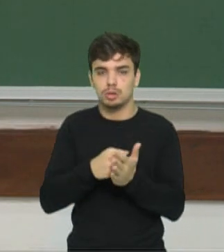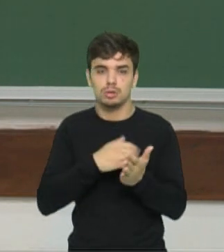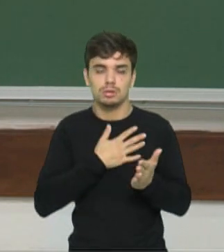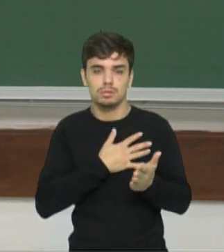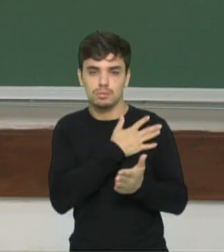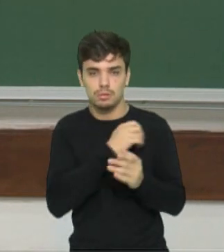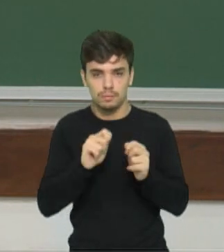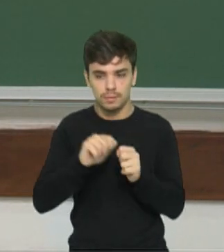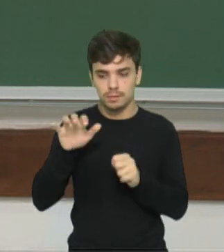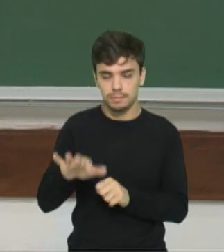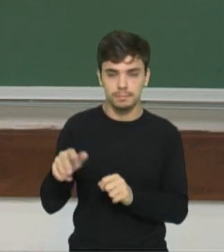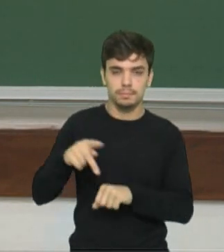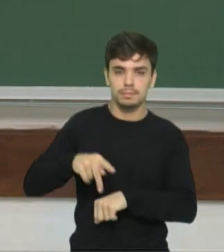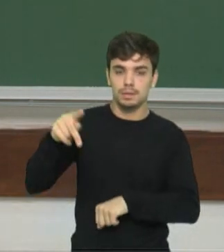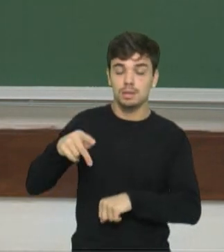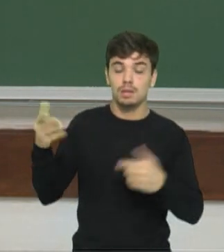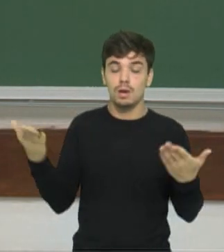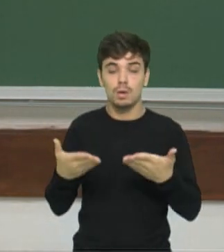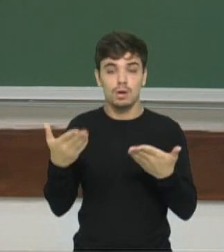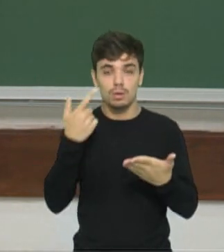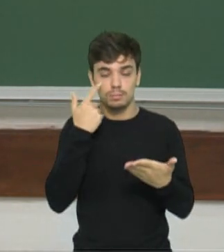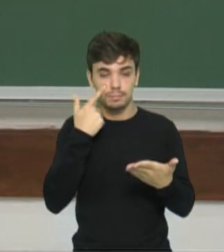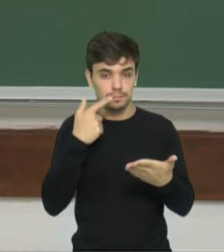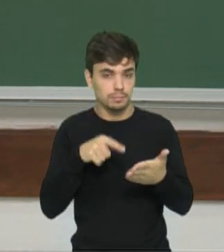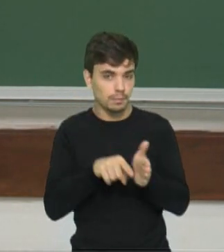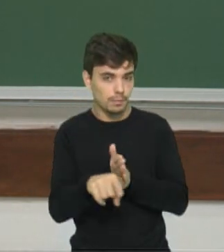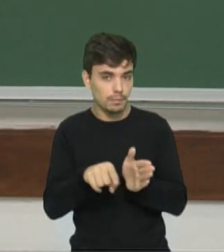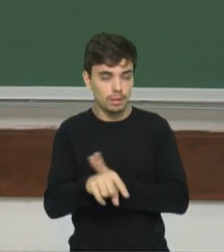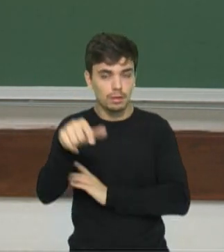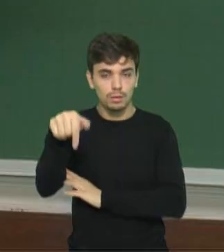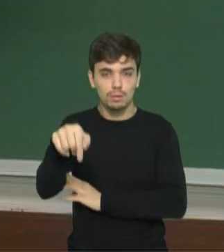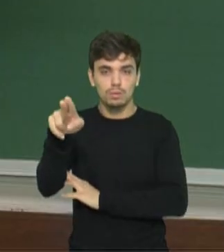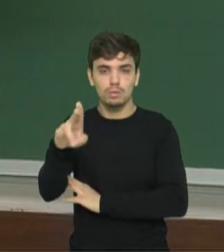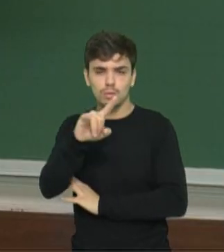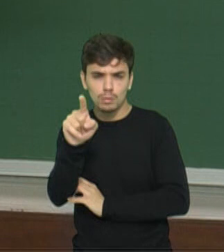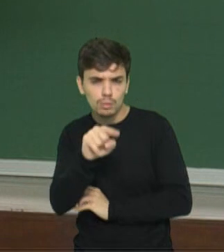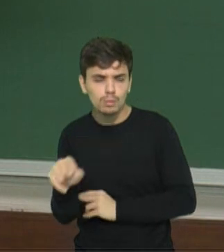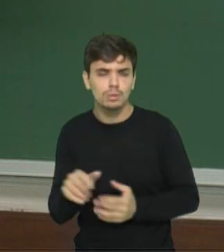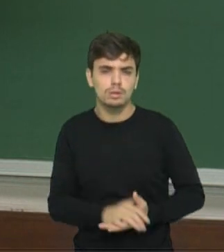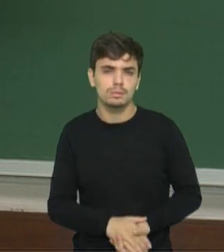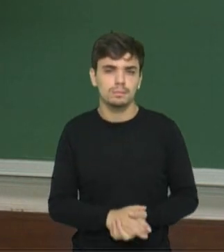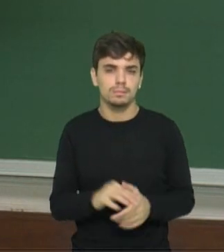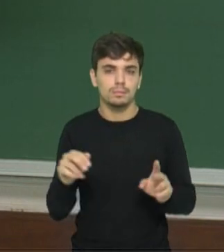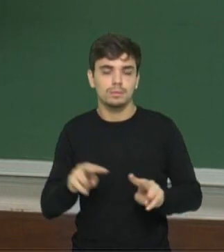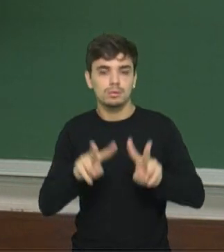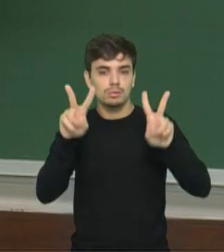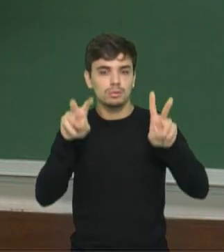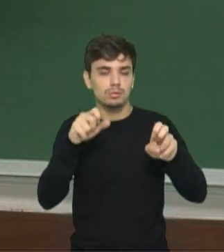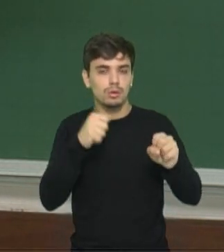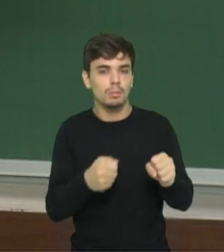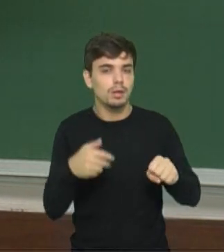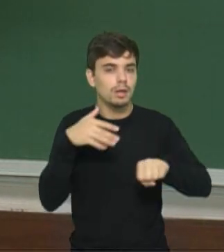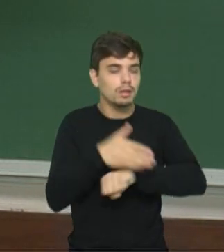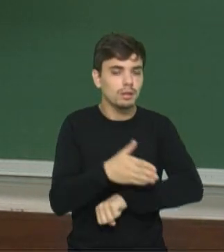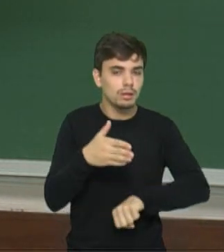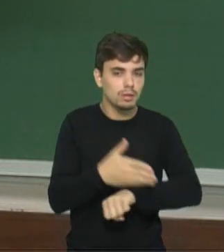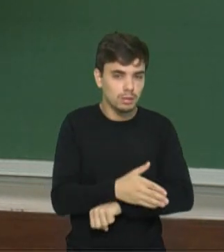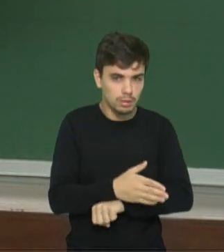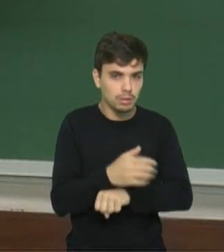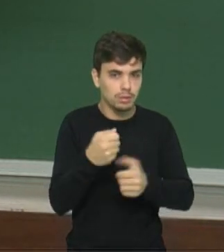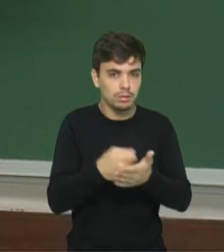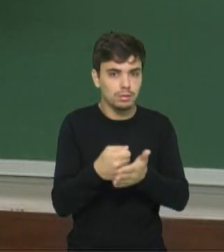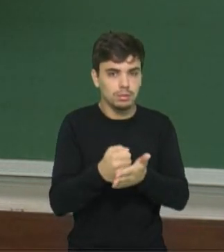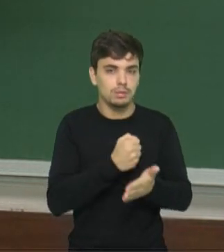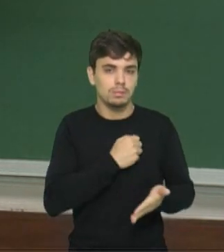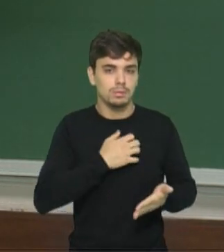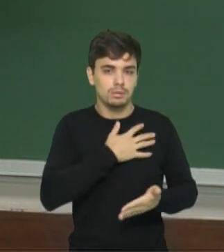nesses países. A gente vai fazer um quiz agora, muito tranquilo o quiz também, ó, sobre a instalação dos regimes militares na América. Podemos afirmar